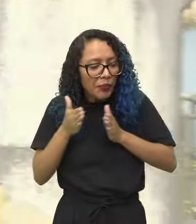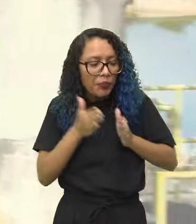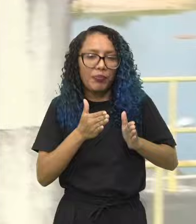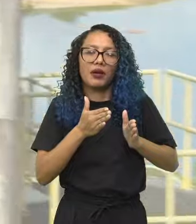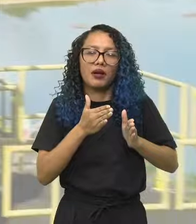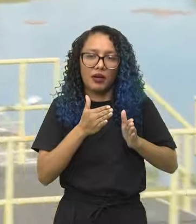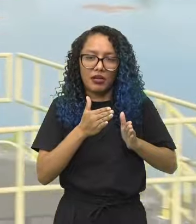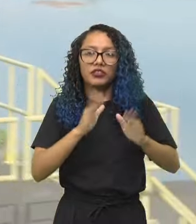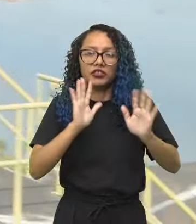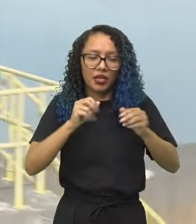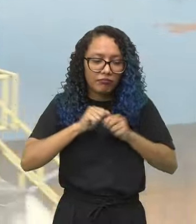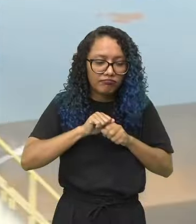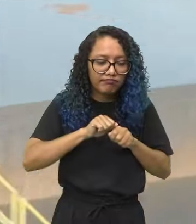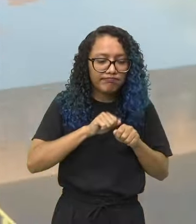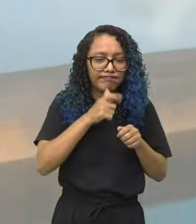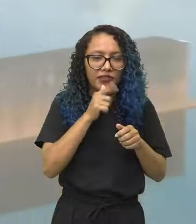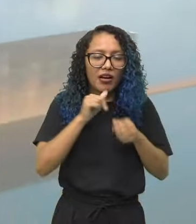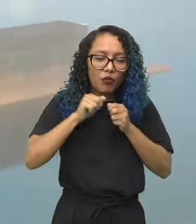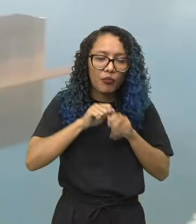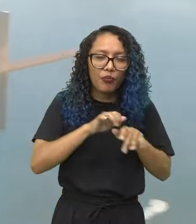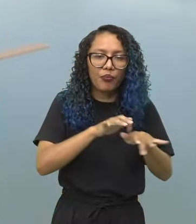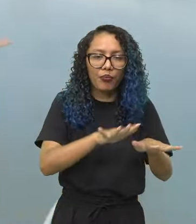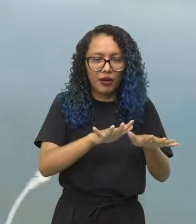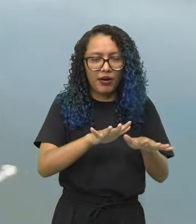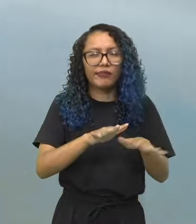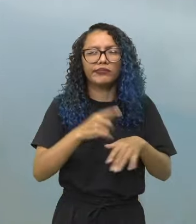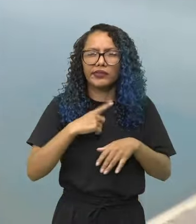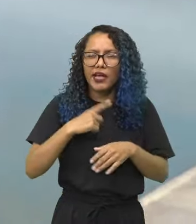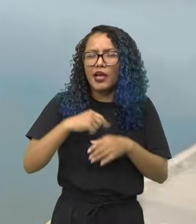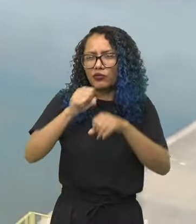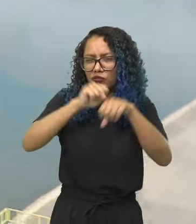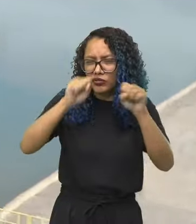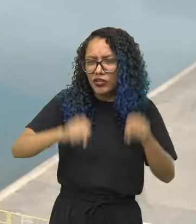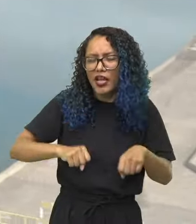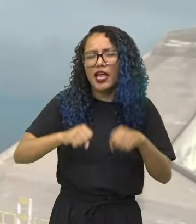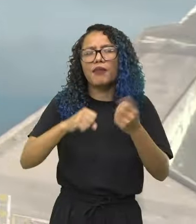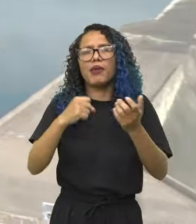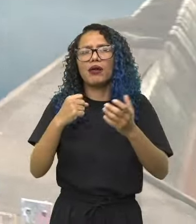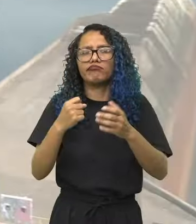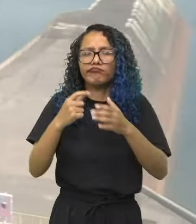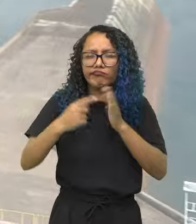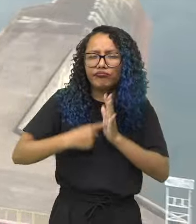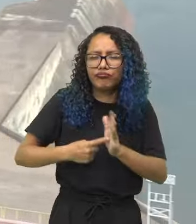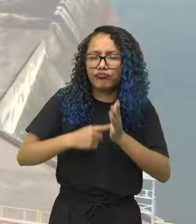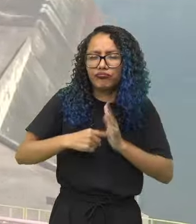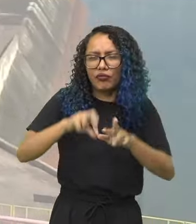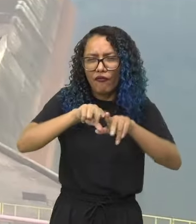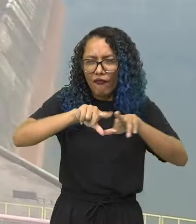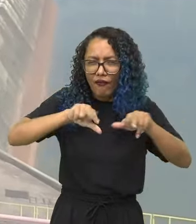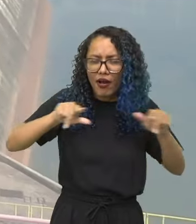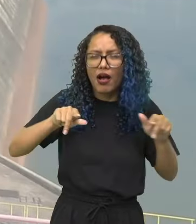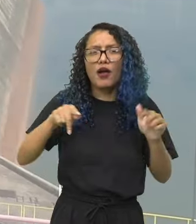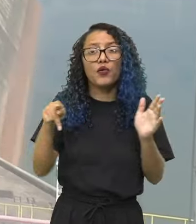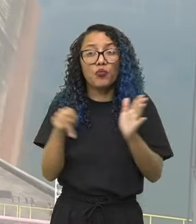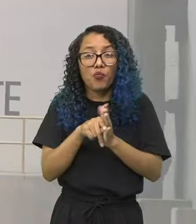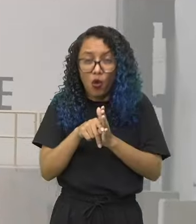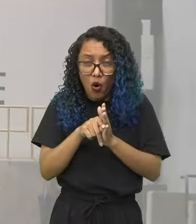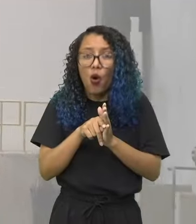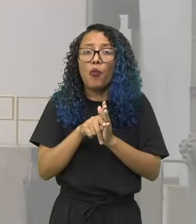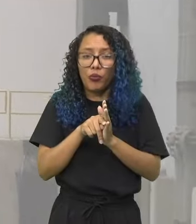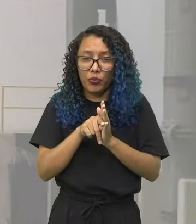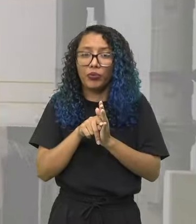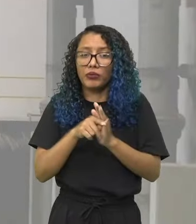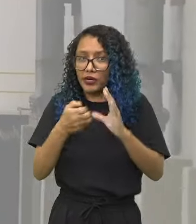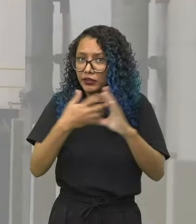baseada nesse sistema de geradores, nesse sistema de turbinas, característico de qualquer usina hidrelétrica. E